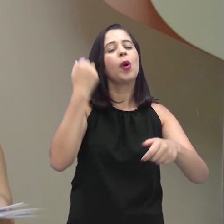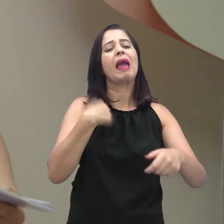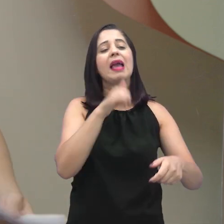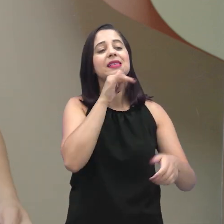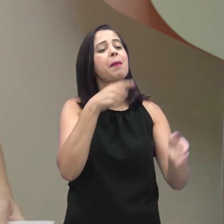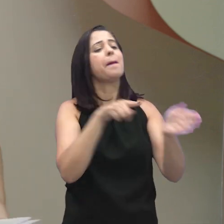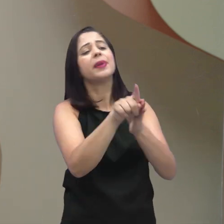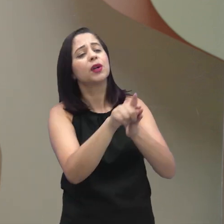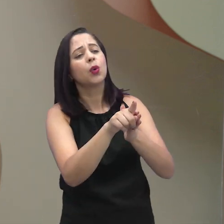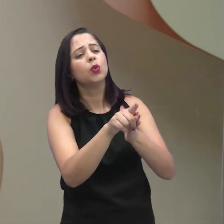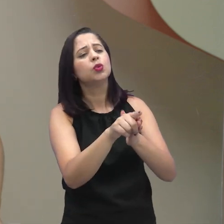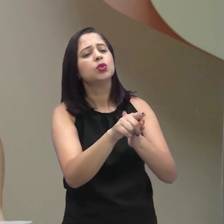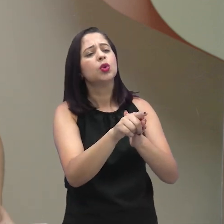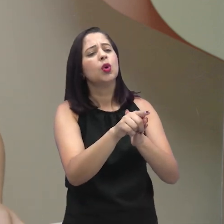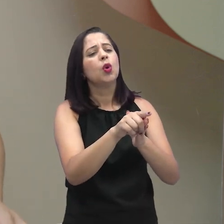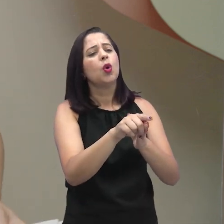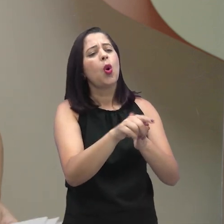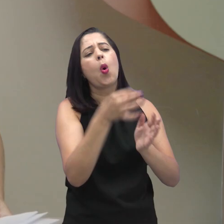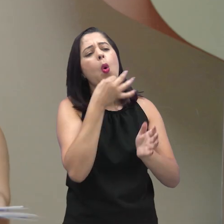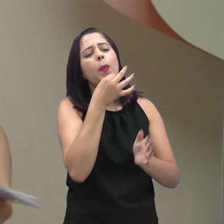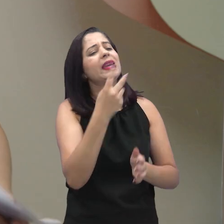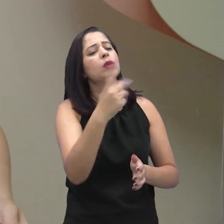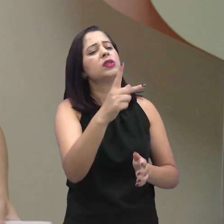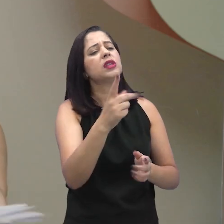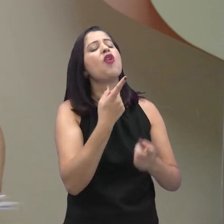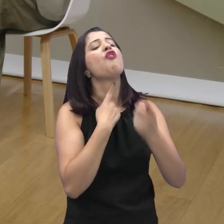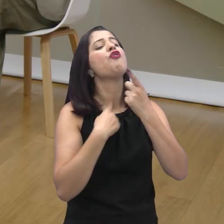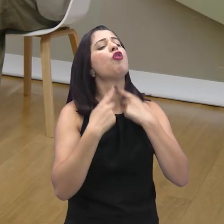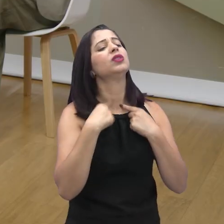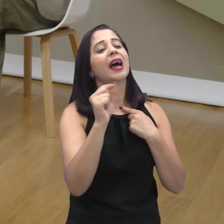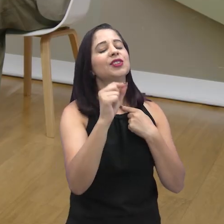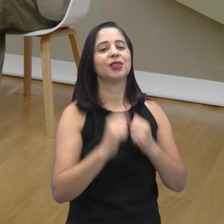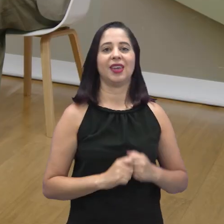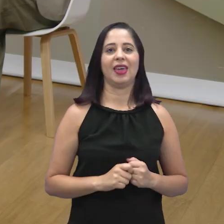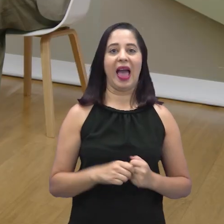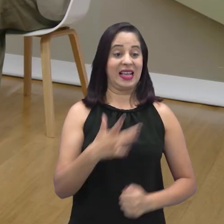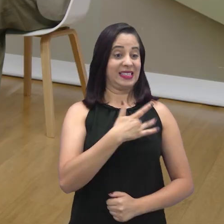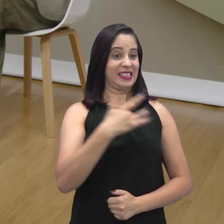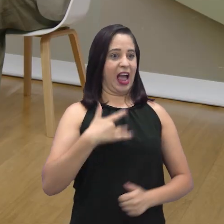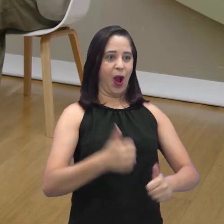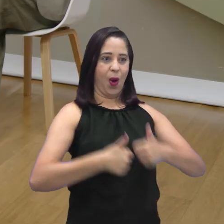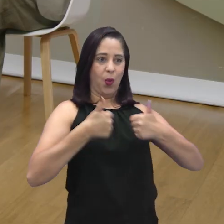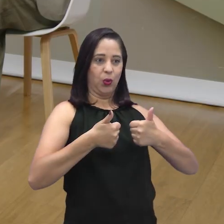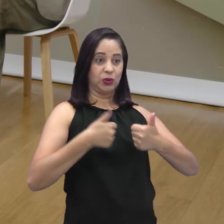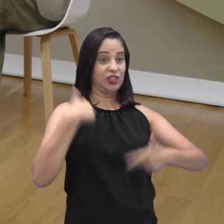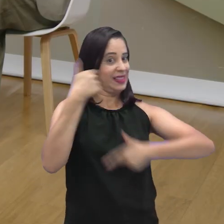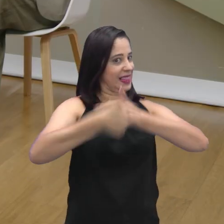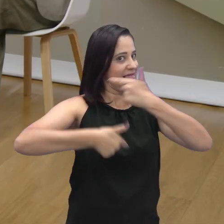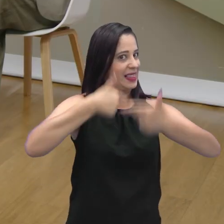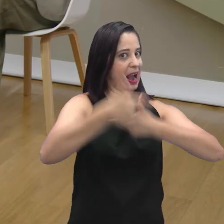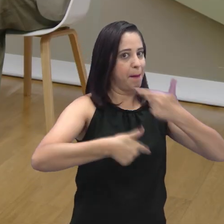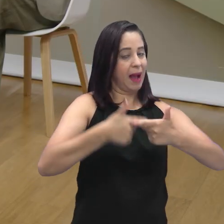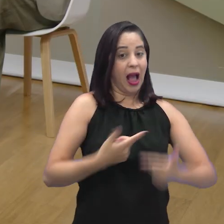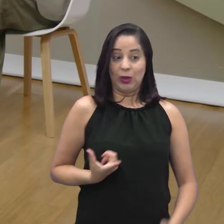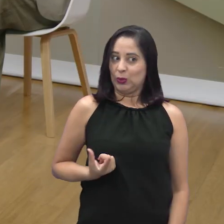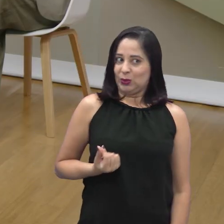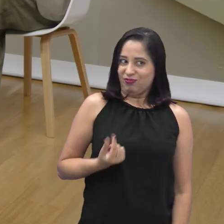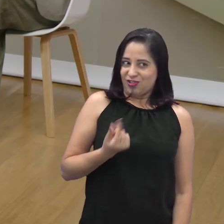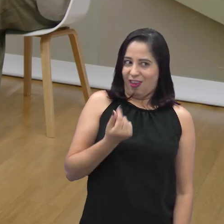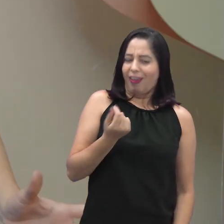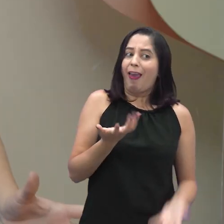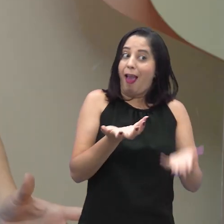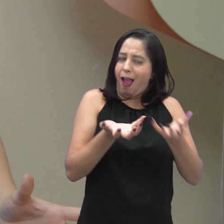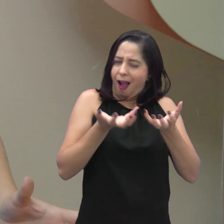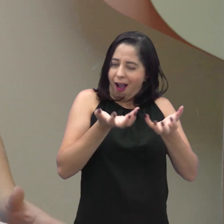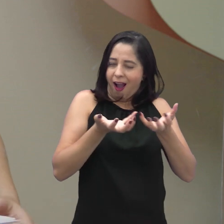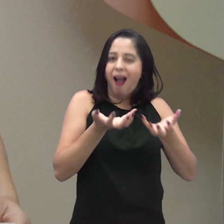né, é saúde, né, emprego, dinheiro, porque hoje a sociedade, ela é movida, né, pelo capital,